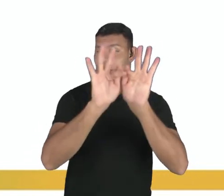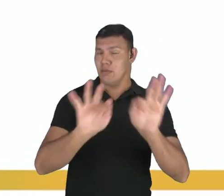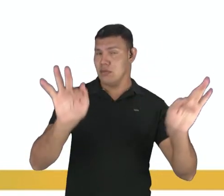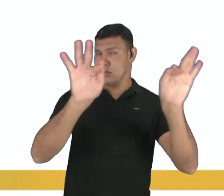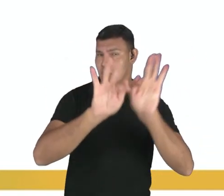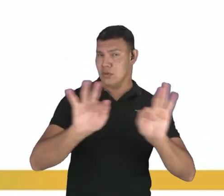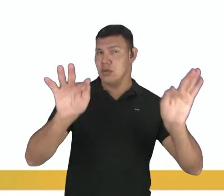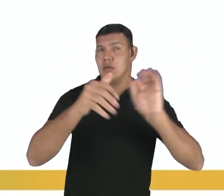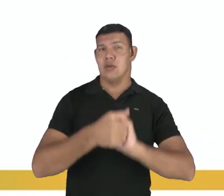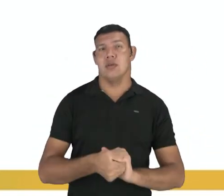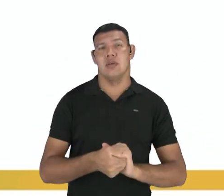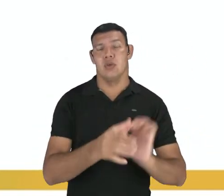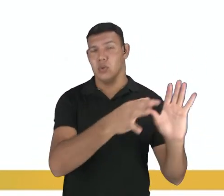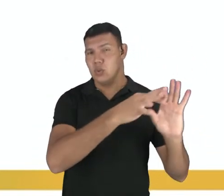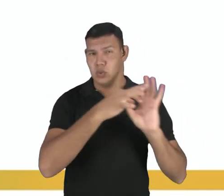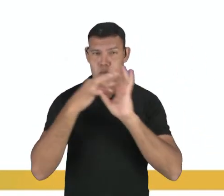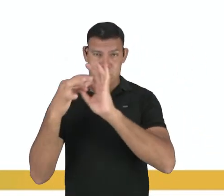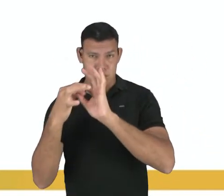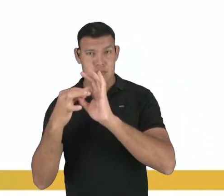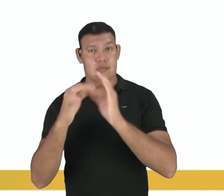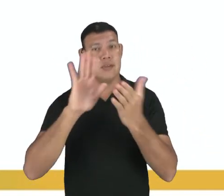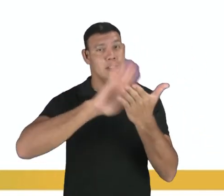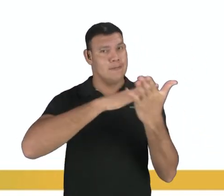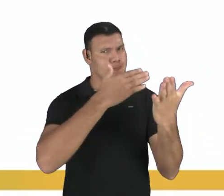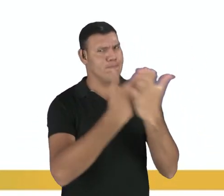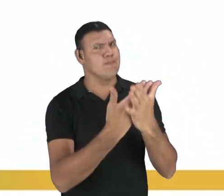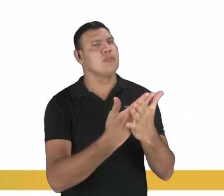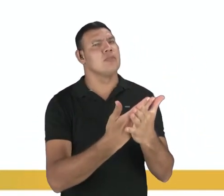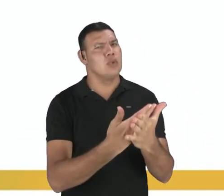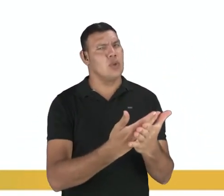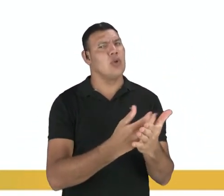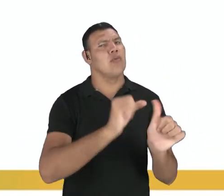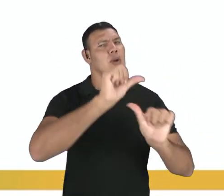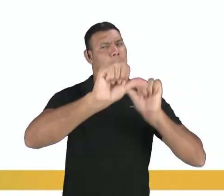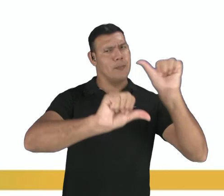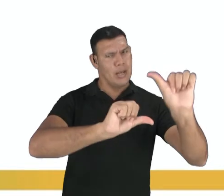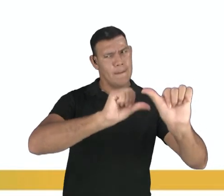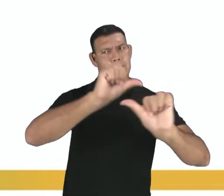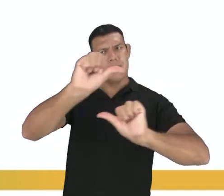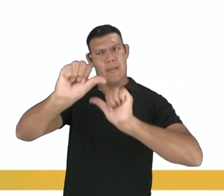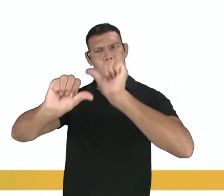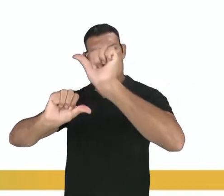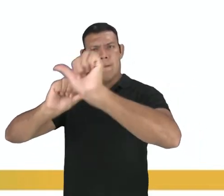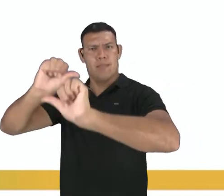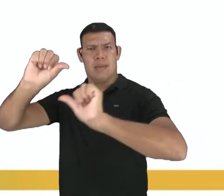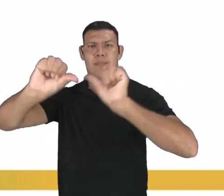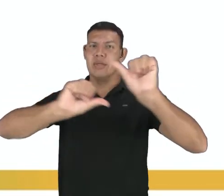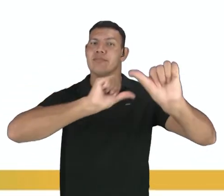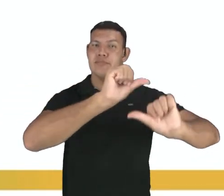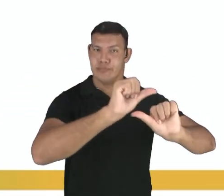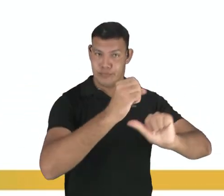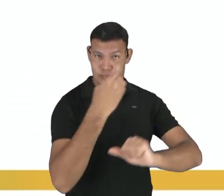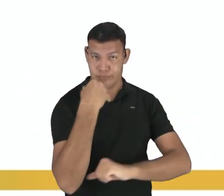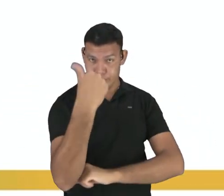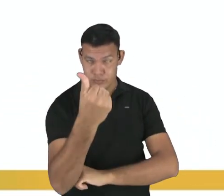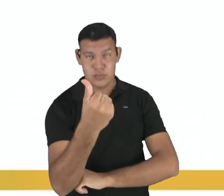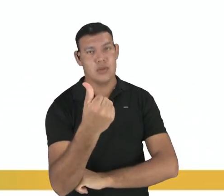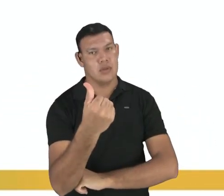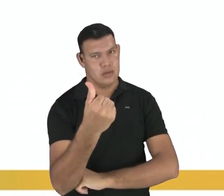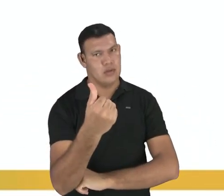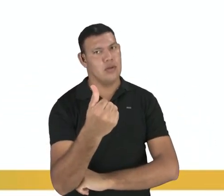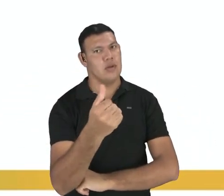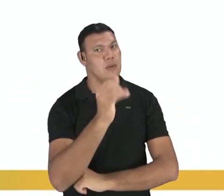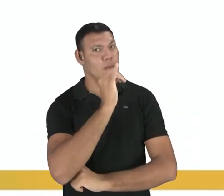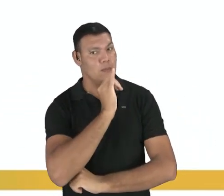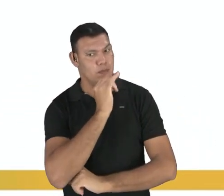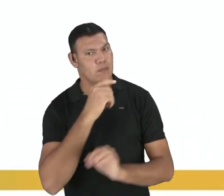frase, dependendo do contexto, a tradução vai variar, gente, tá bom? E é o caso dessa